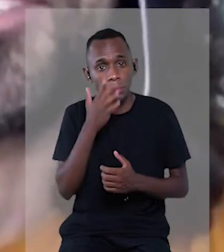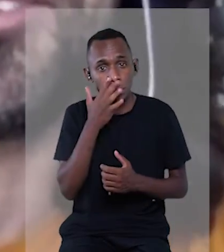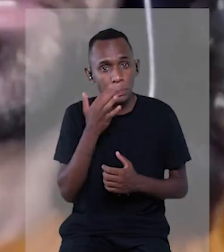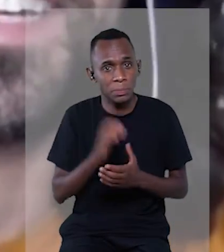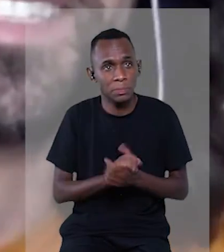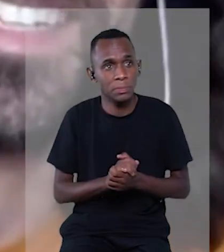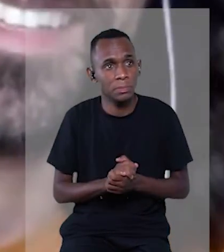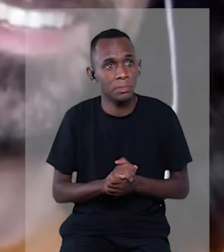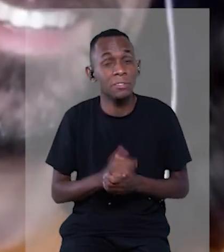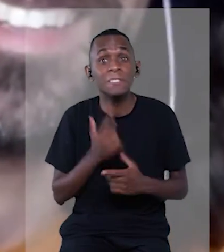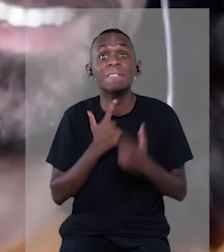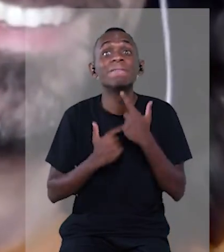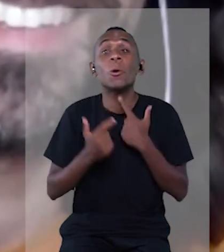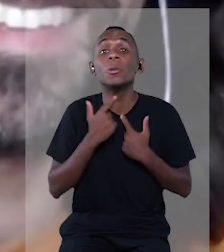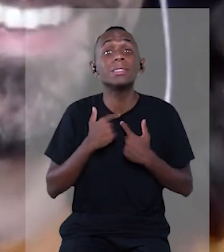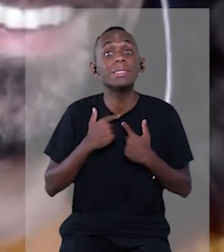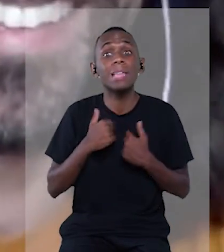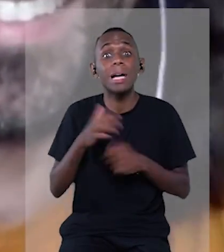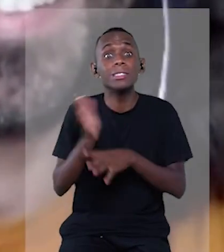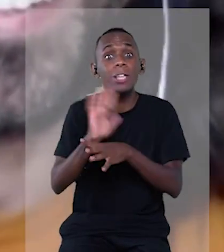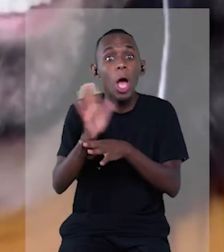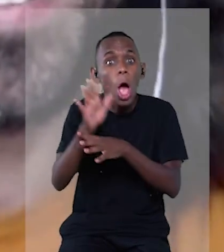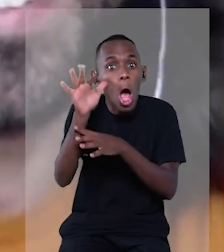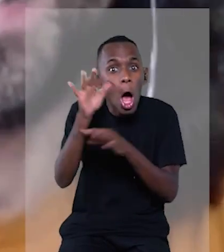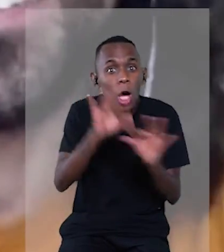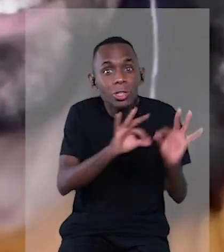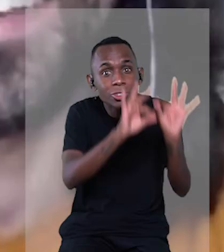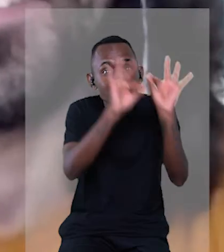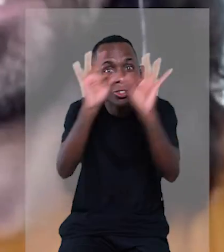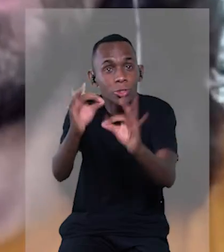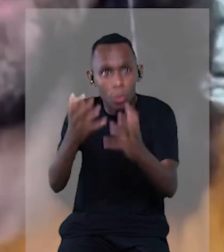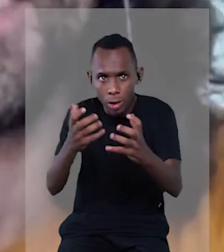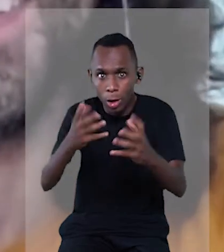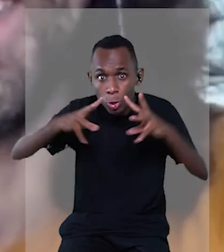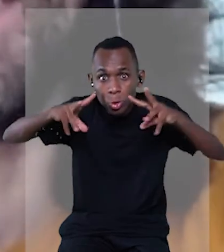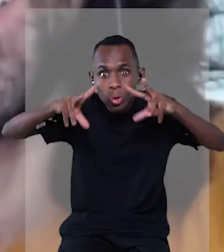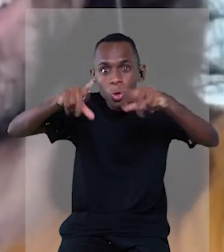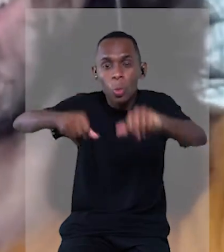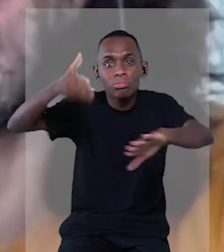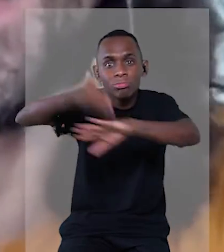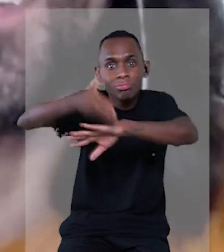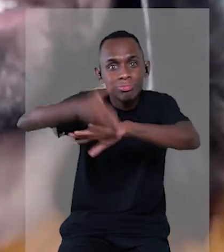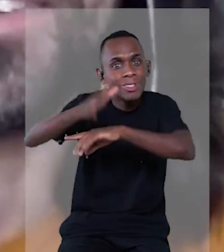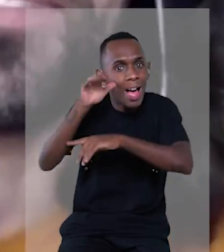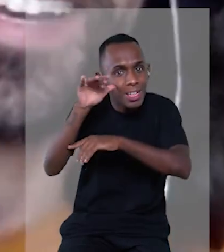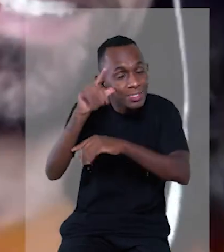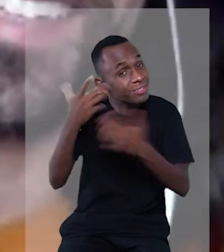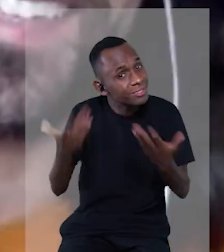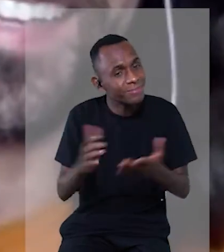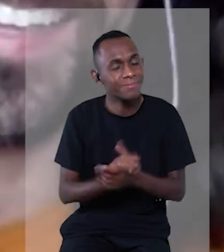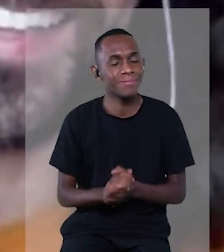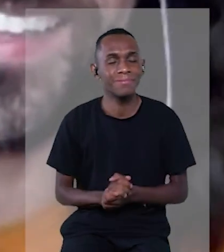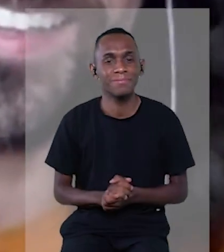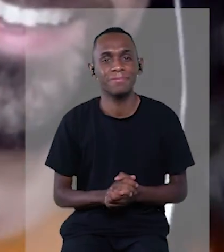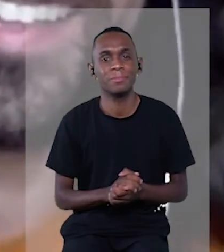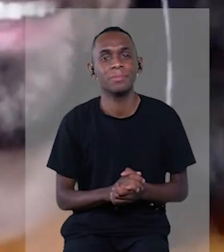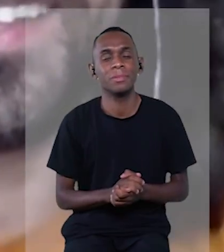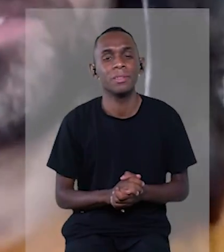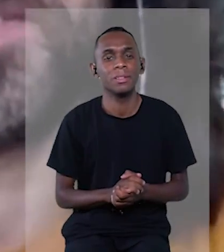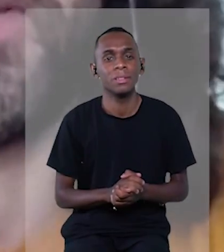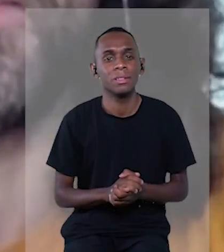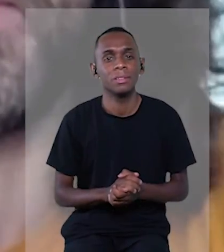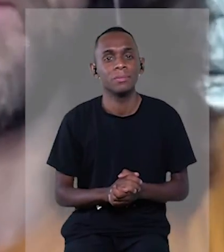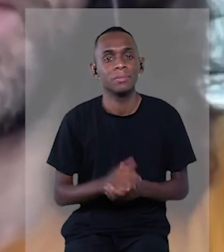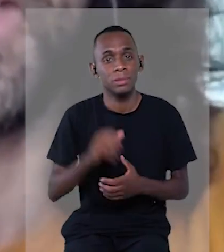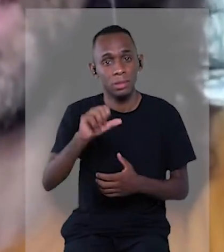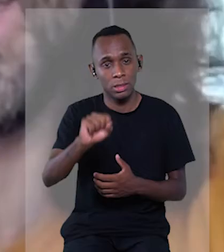Vamos lá. O Pra dar Selvagem. gostinho de ver, vontade já de assistir. Sim, não, cabe todo mundo no cinema. O É. Selvagem